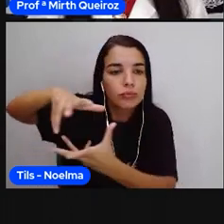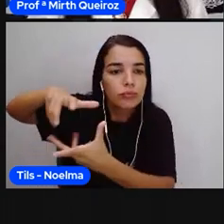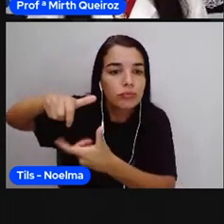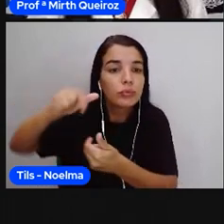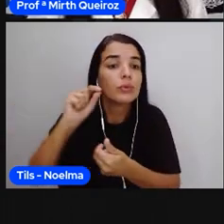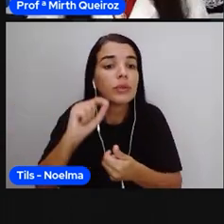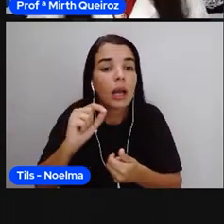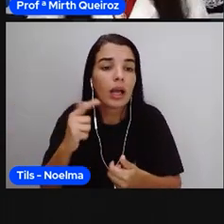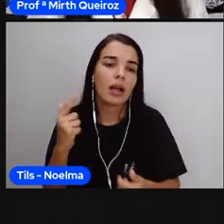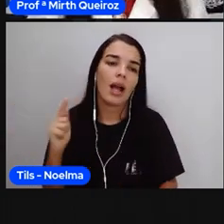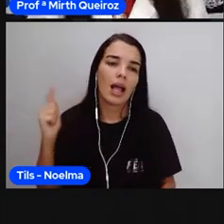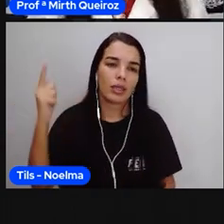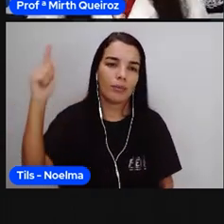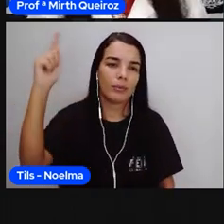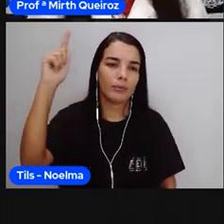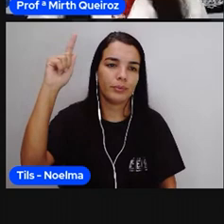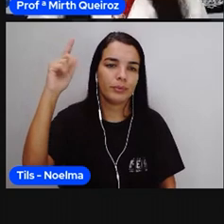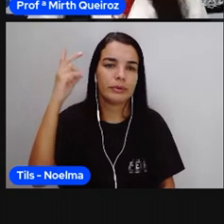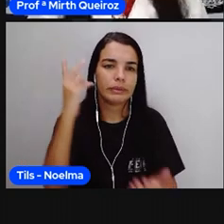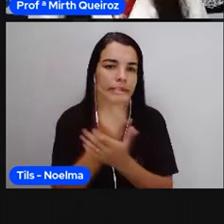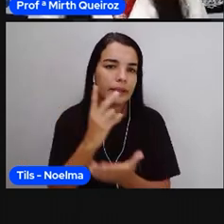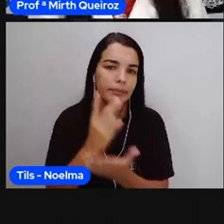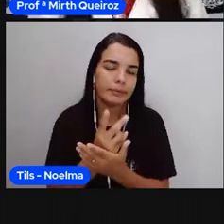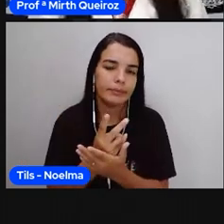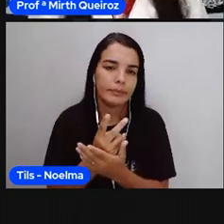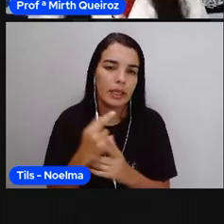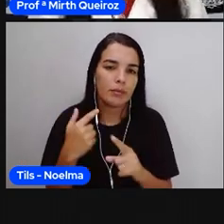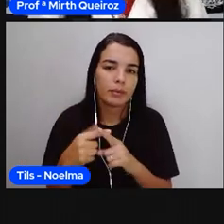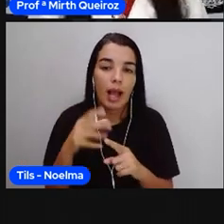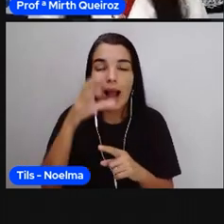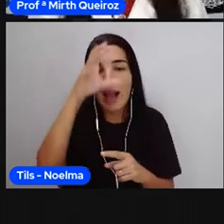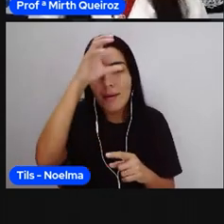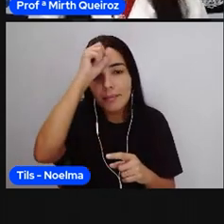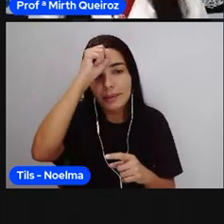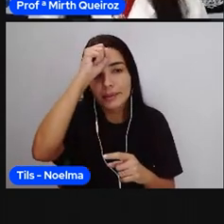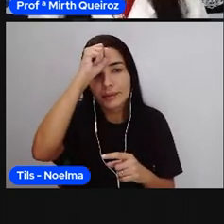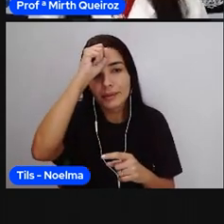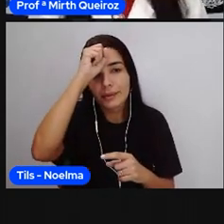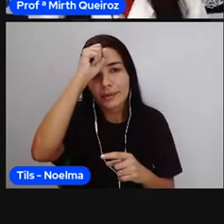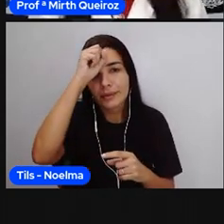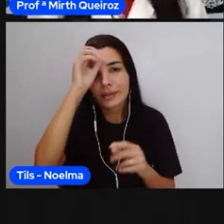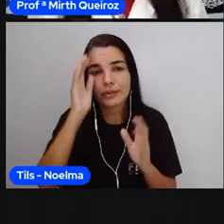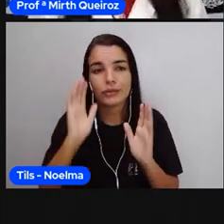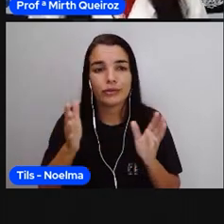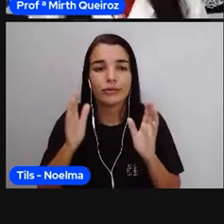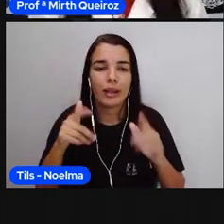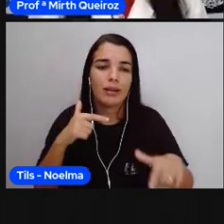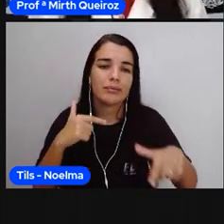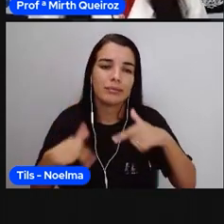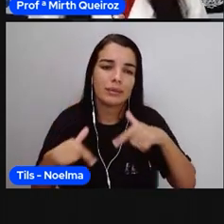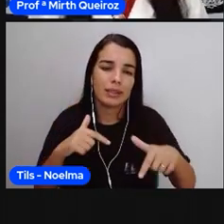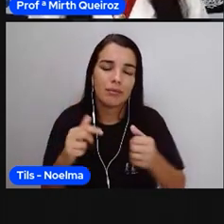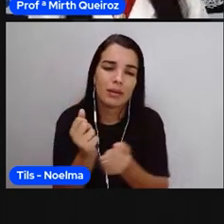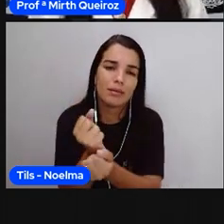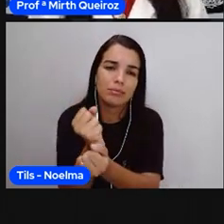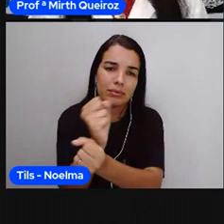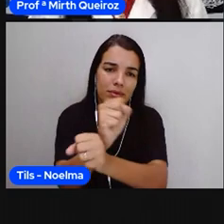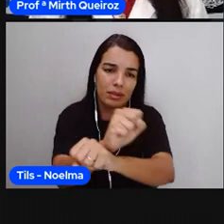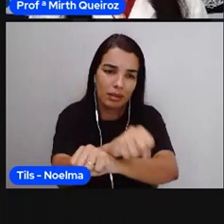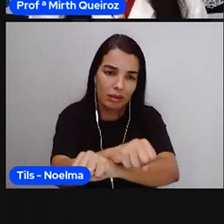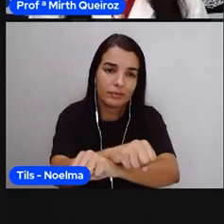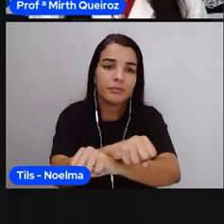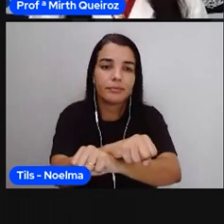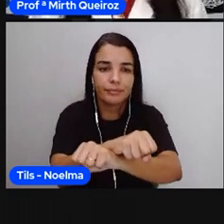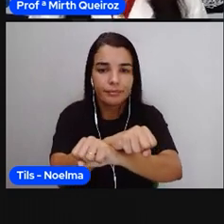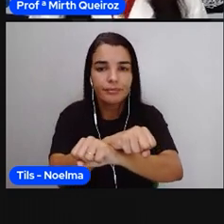criança, ela aprendia a ser escrava, né? Já aí, com 4 anos de idade, se tinha criança